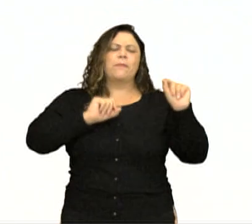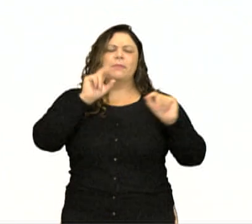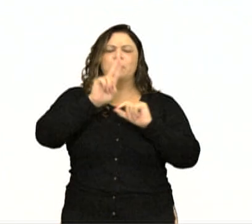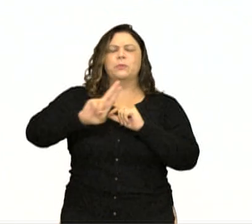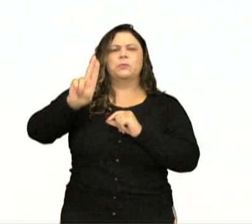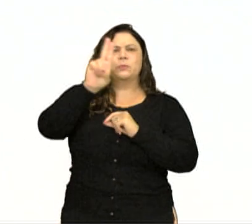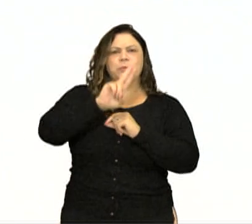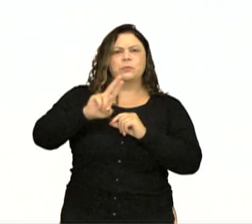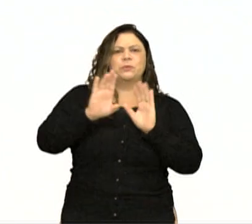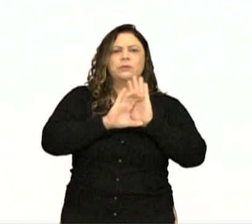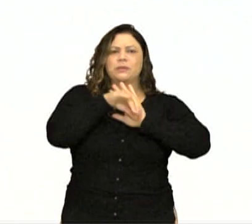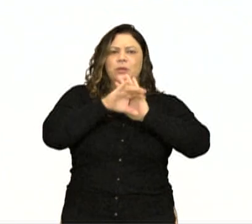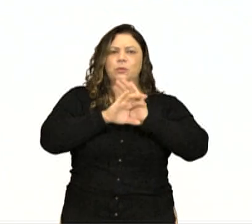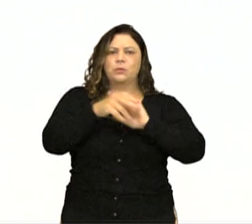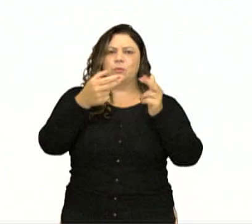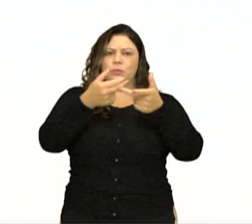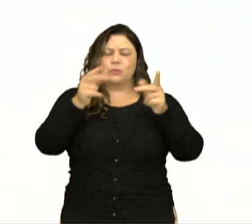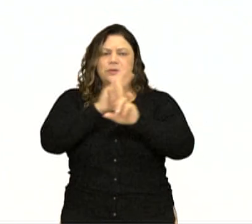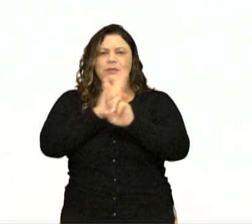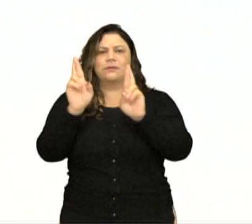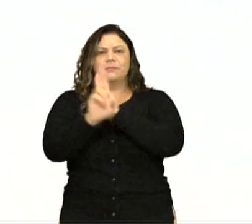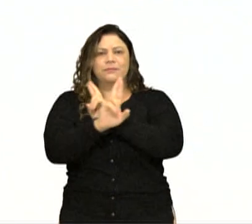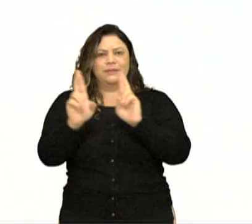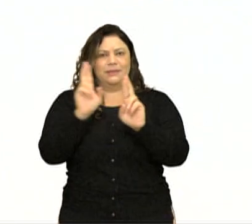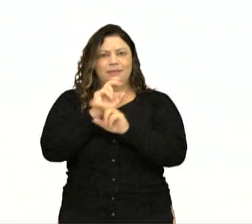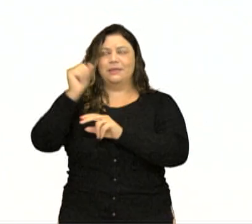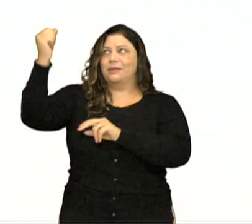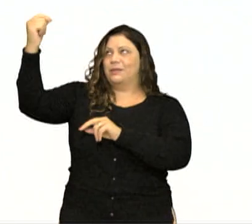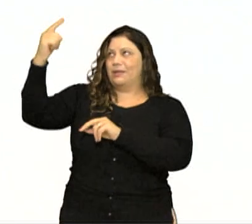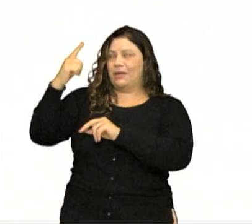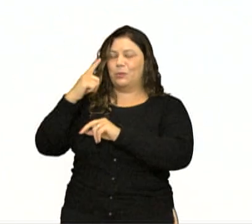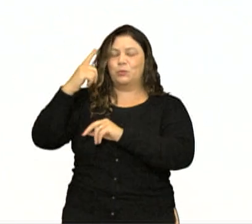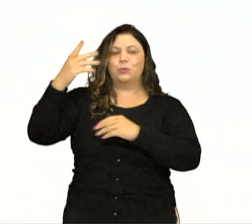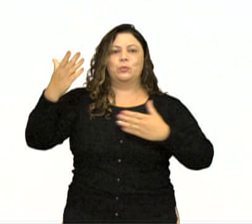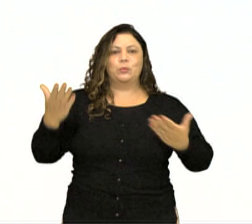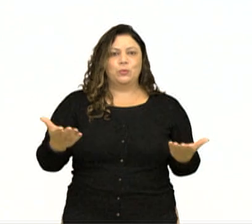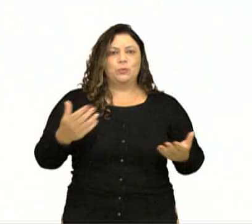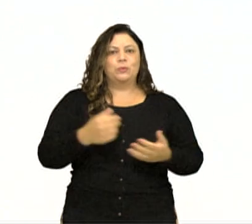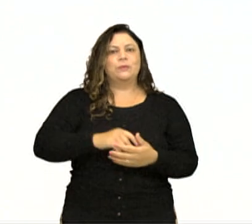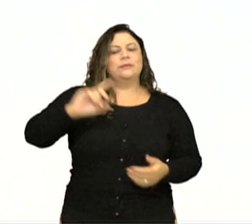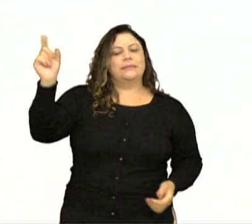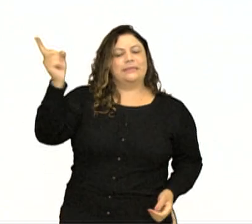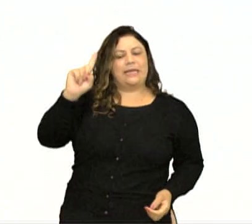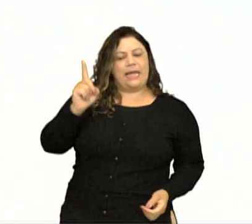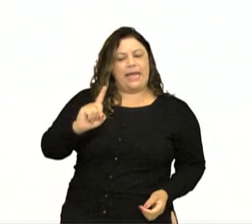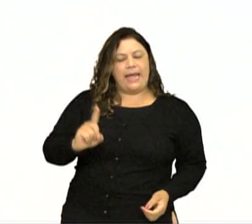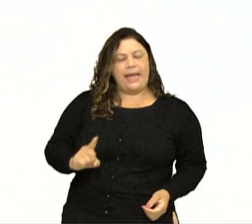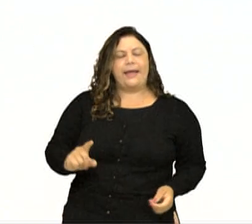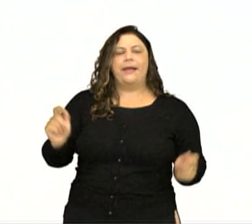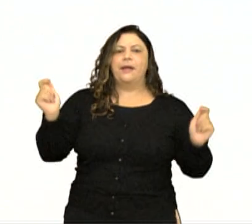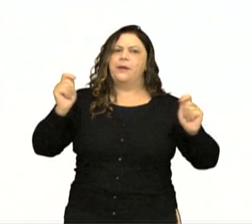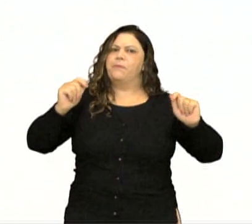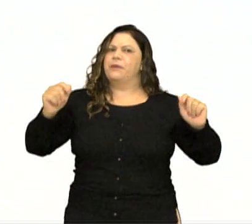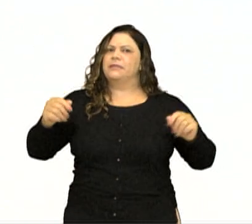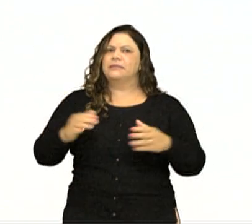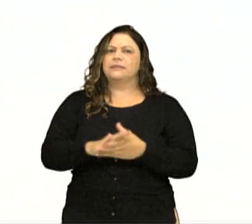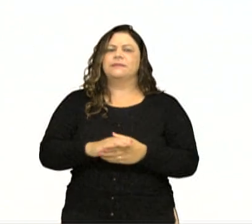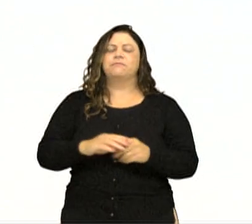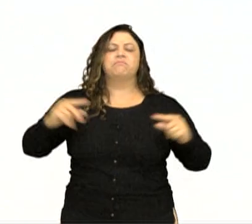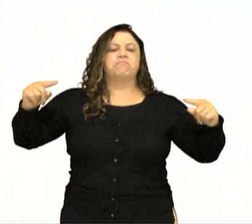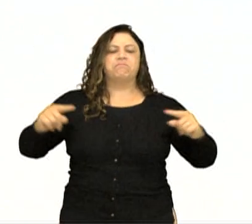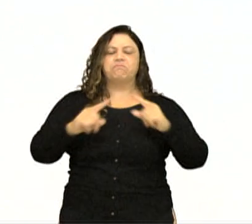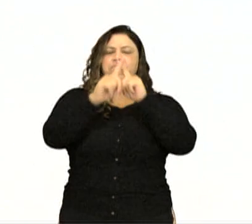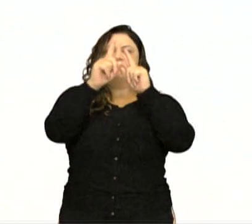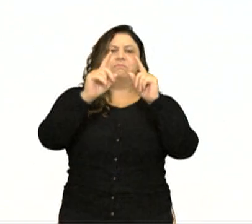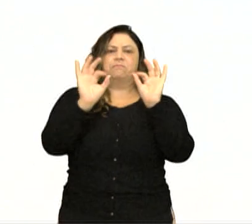utilizar esses conceitos relacionados à luz. A luz, um raio de luz passa sobre o outro e não acontece nada. A